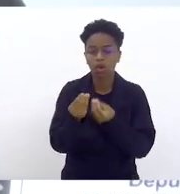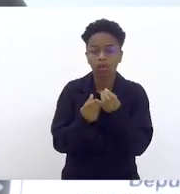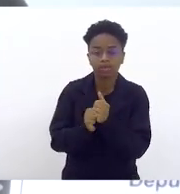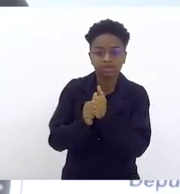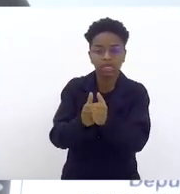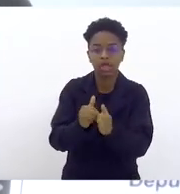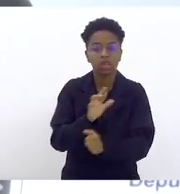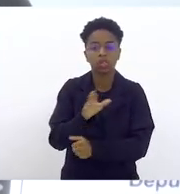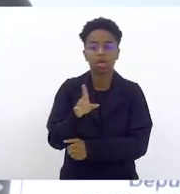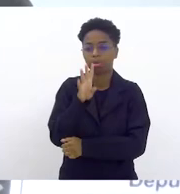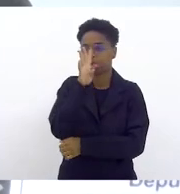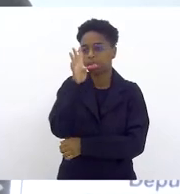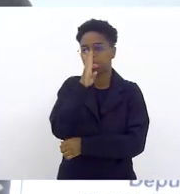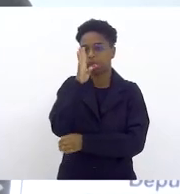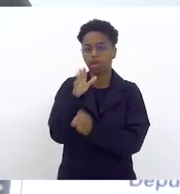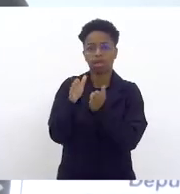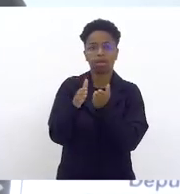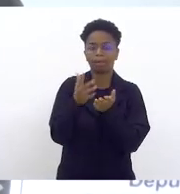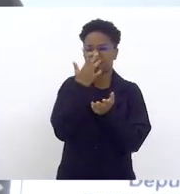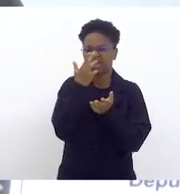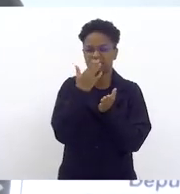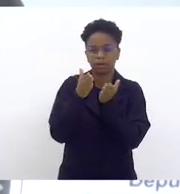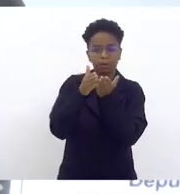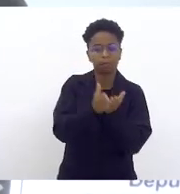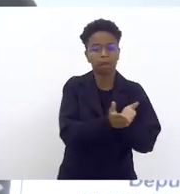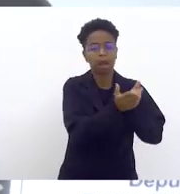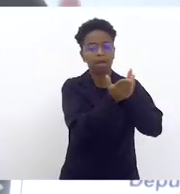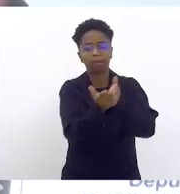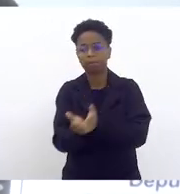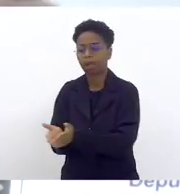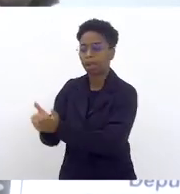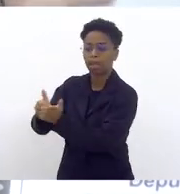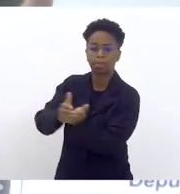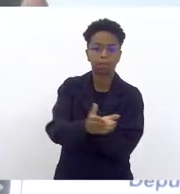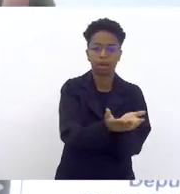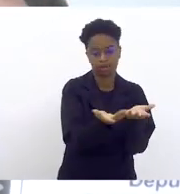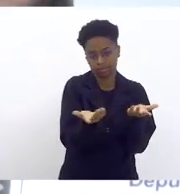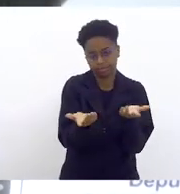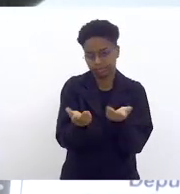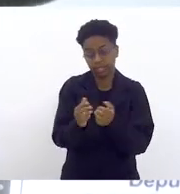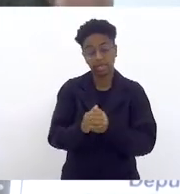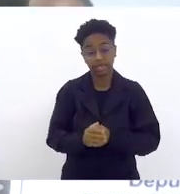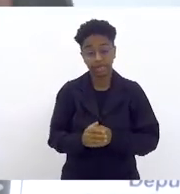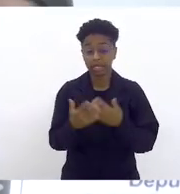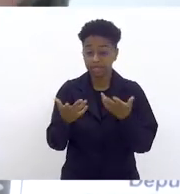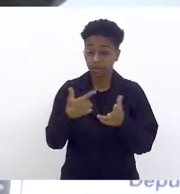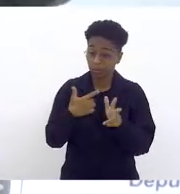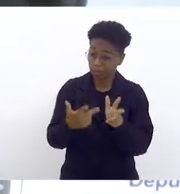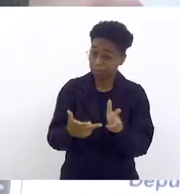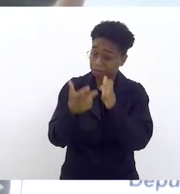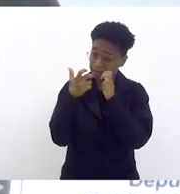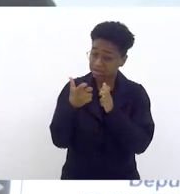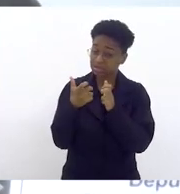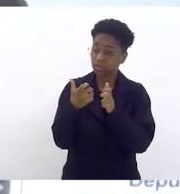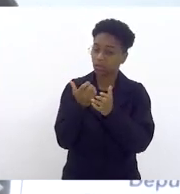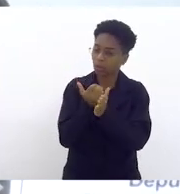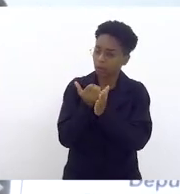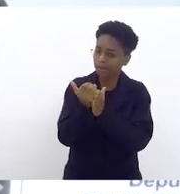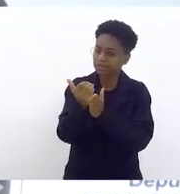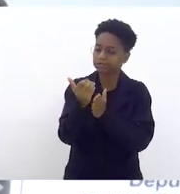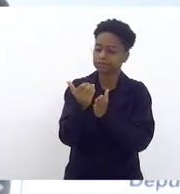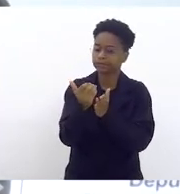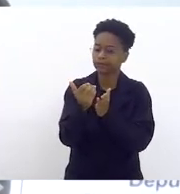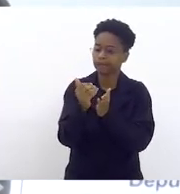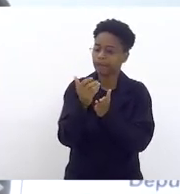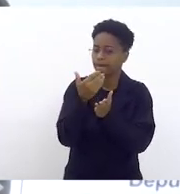essa anal sem rumo que somos e eu verifico que isso começa a ser digno